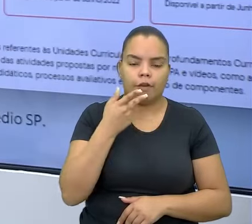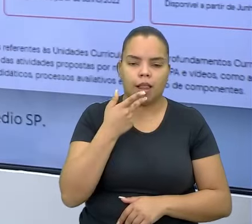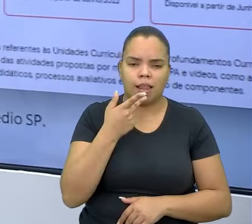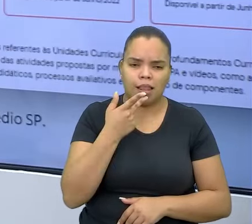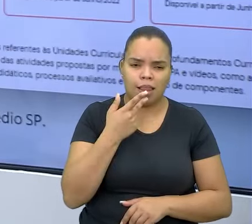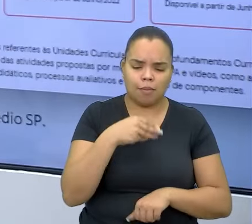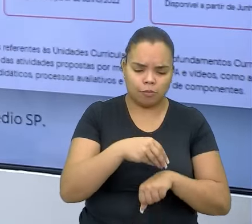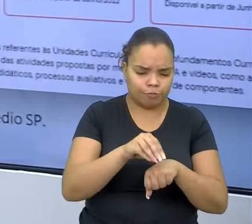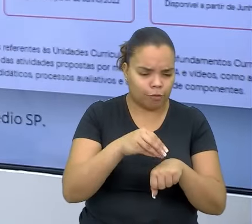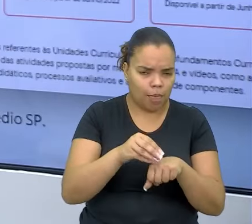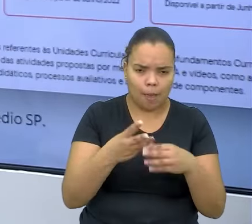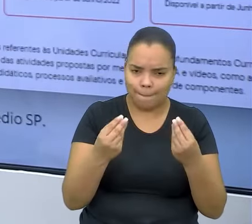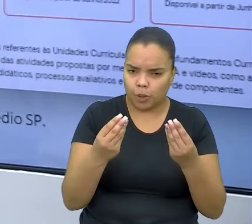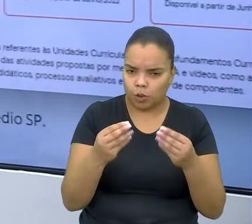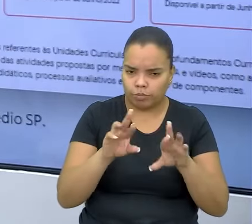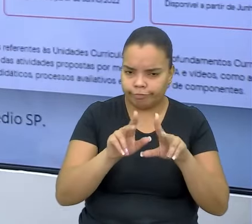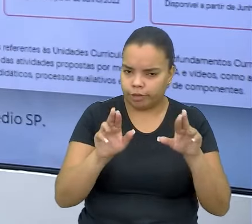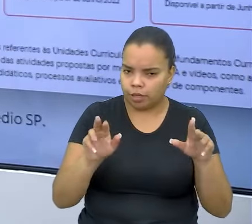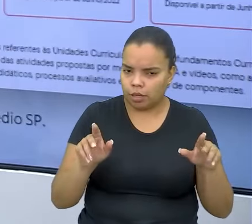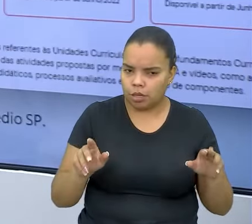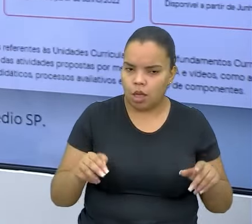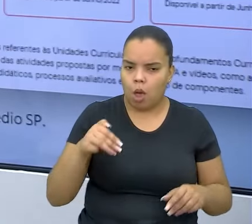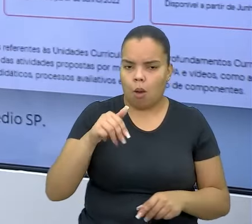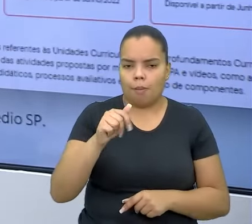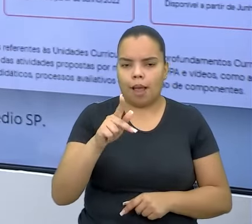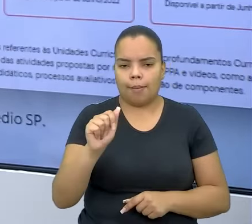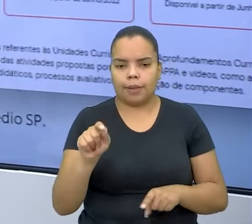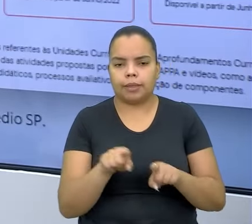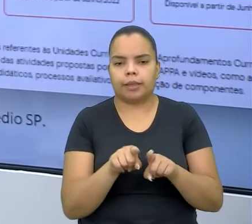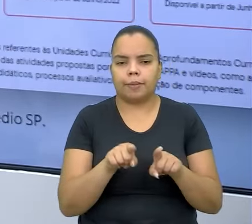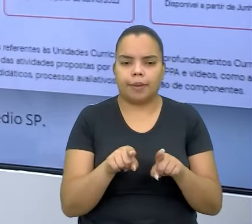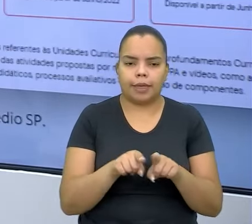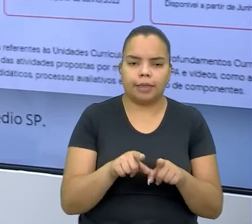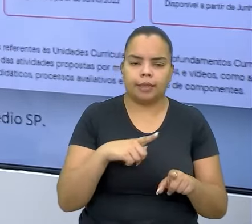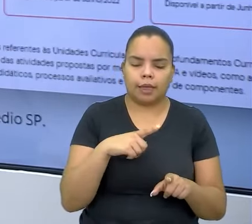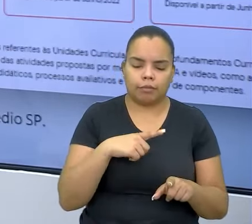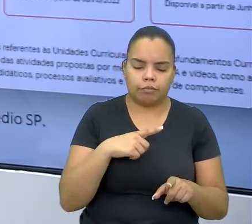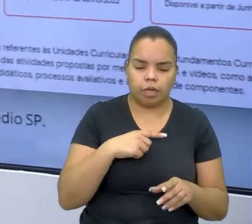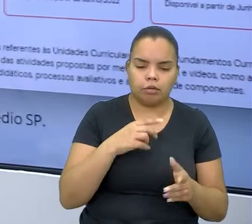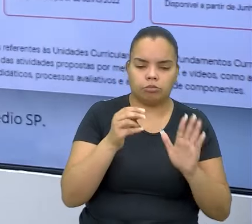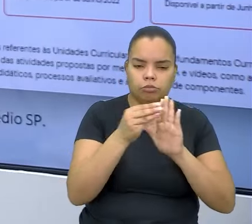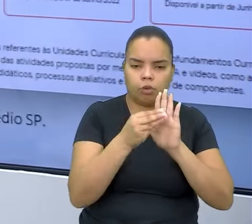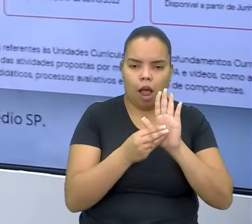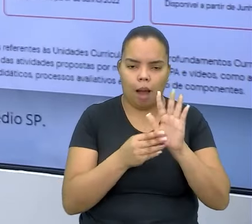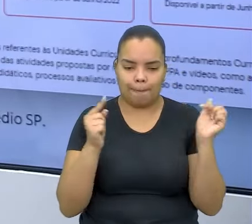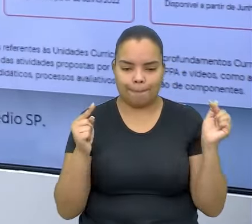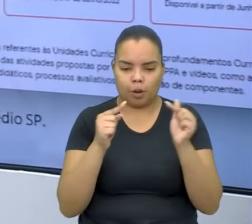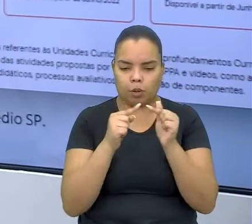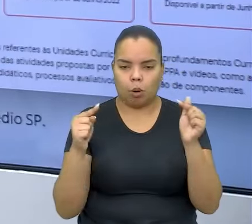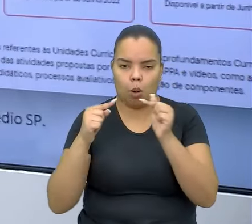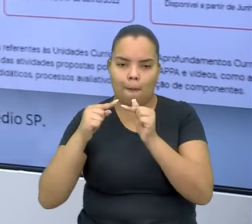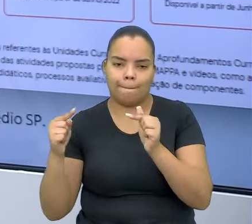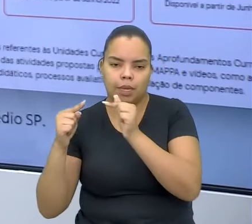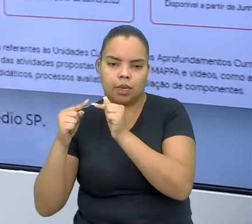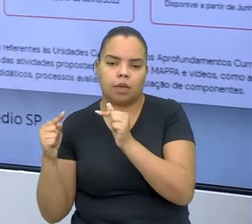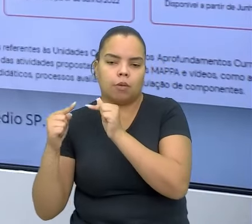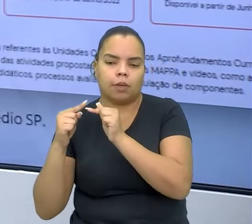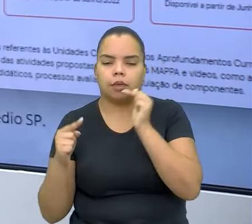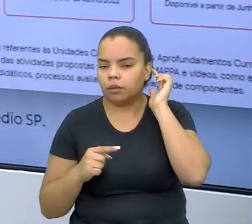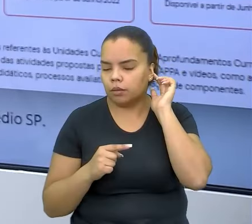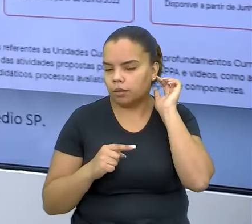ser esse processo avaliativo. O mapa traz várias opções de acordo com o componente, com a atividade, né? Mas é sempre importante aí